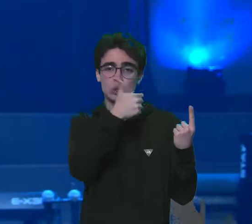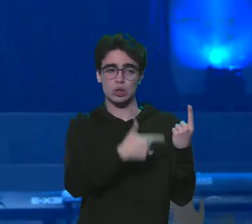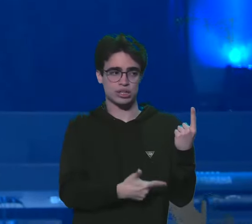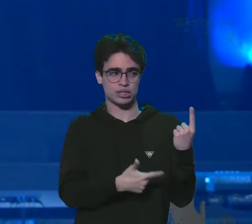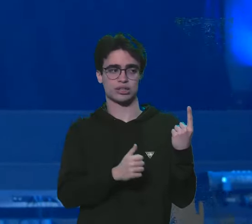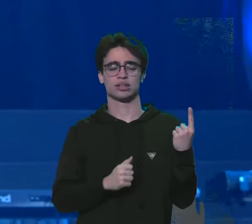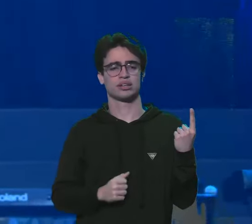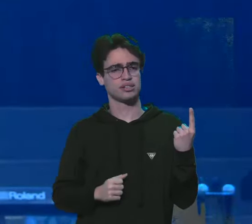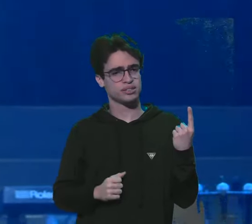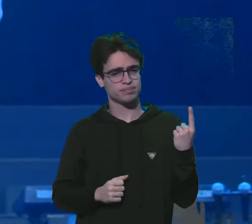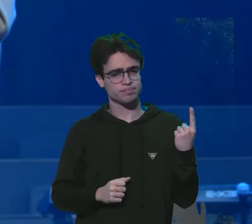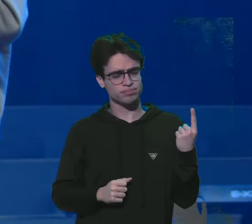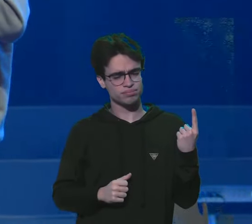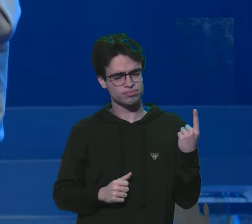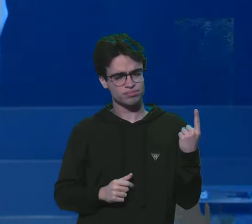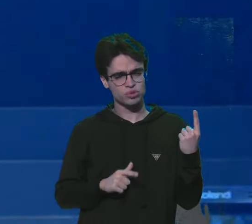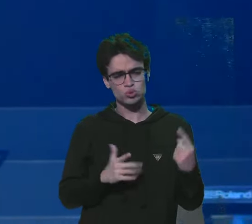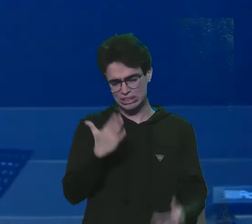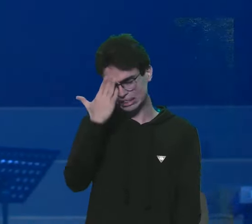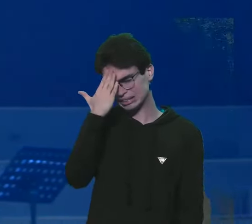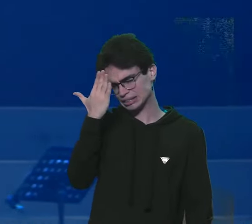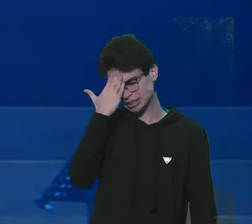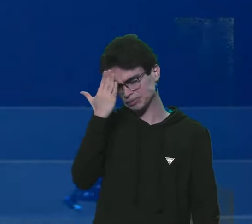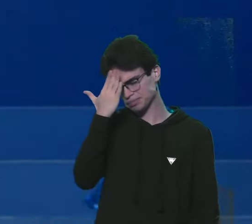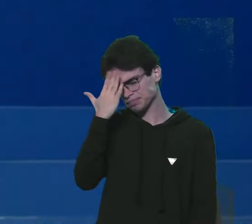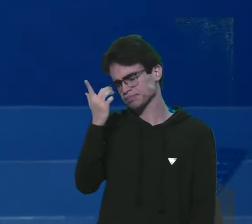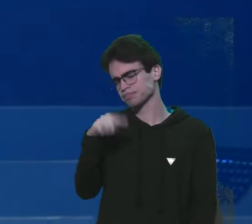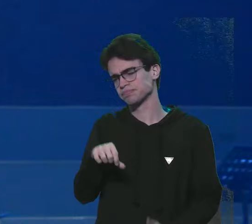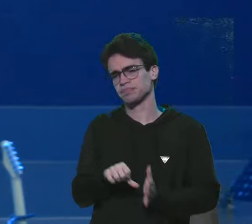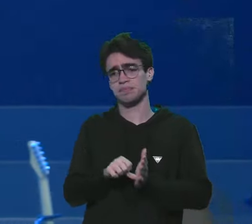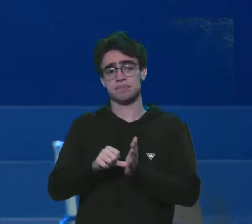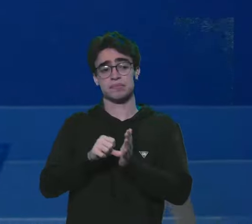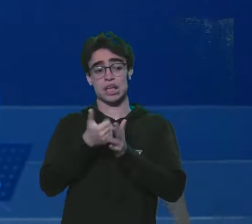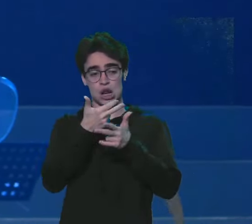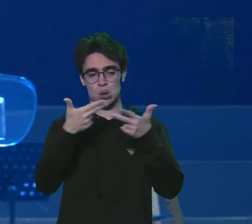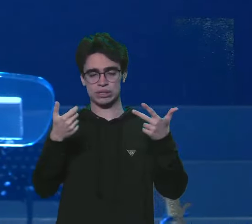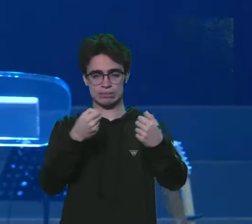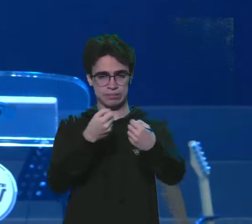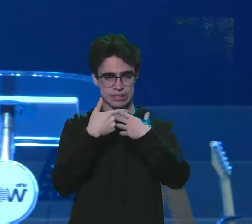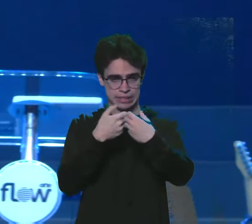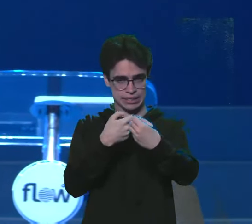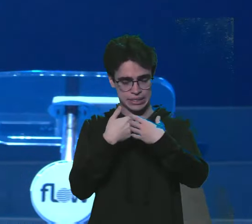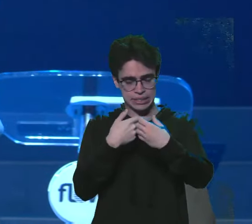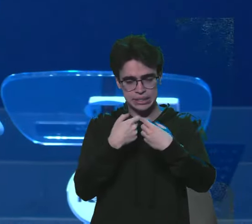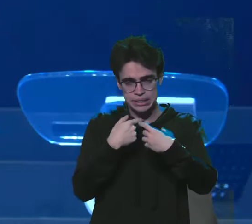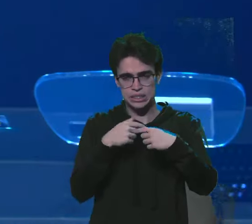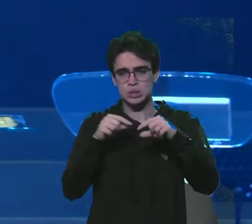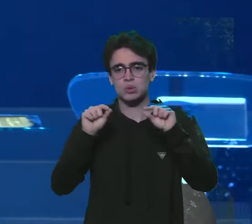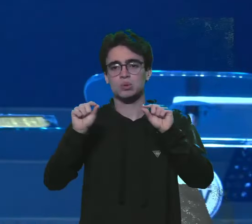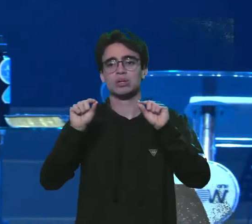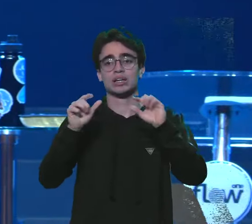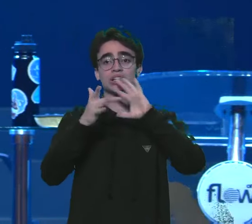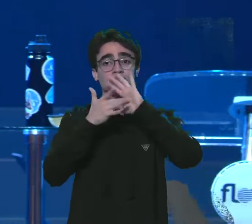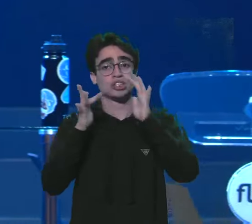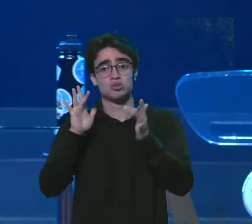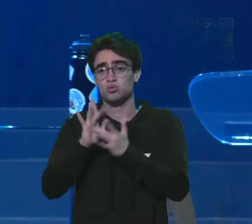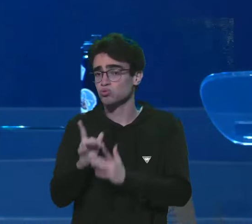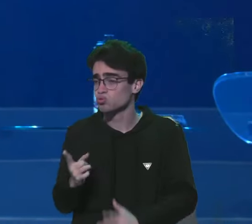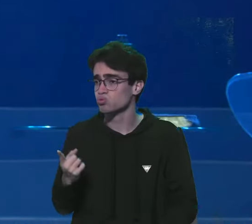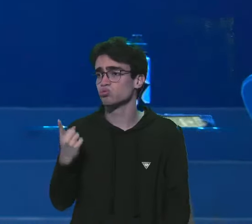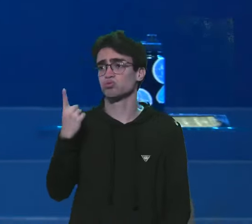anos. E sabe a primeira coisa que esse texto nos ensina, que apenas Jesus pode